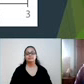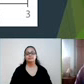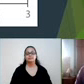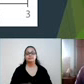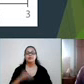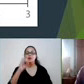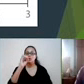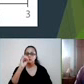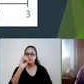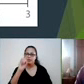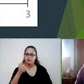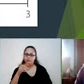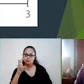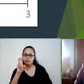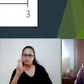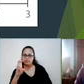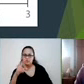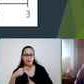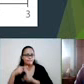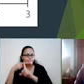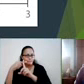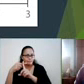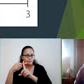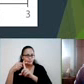O 0,5 positivo.